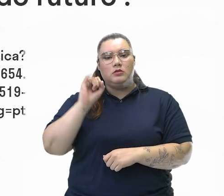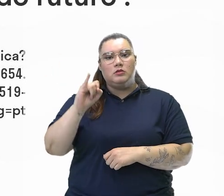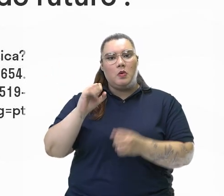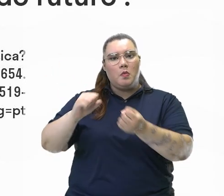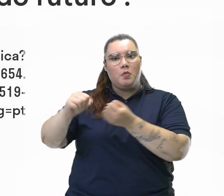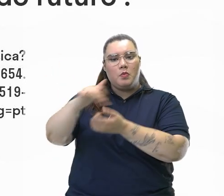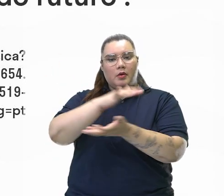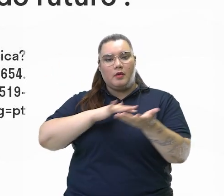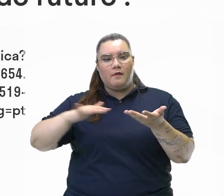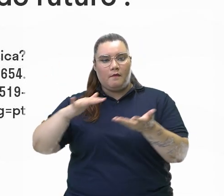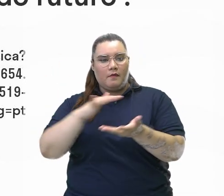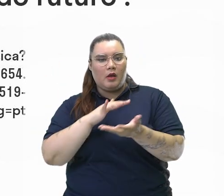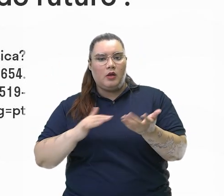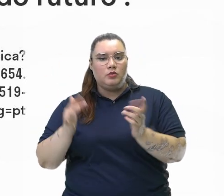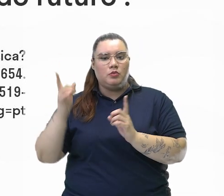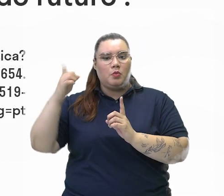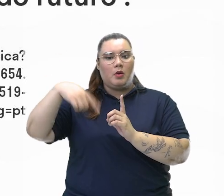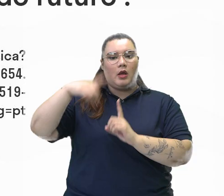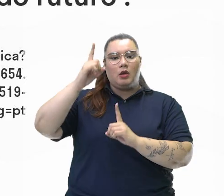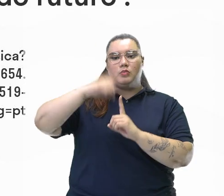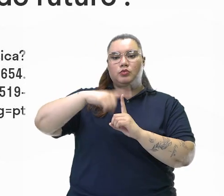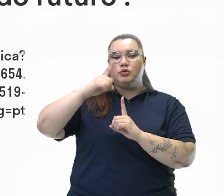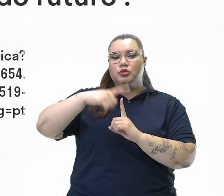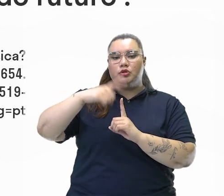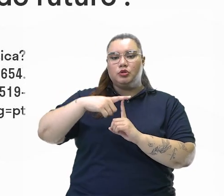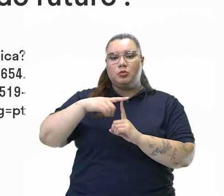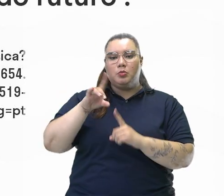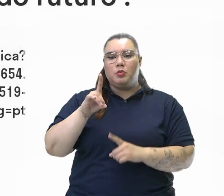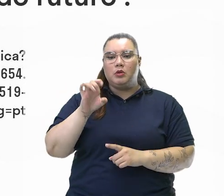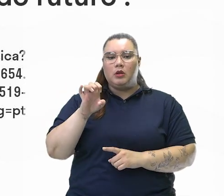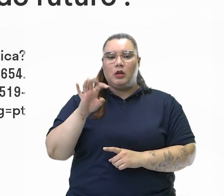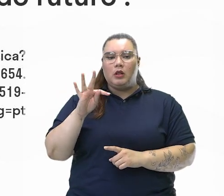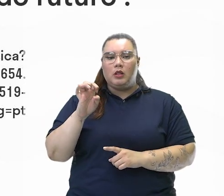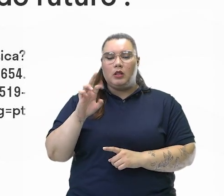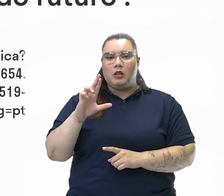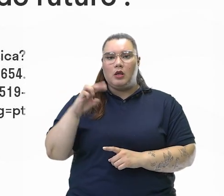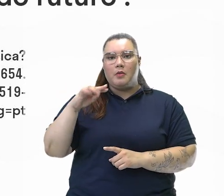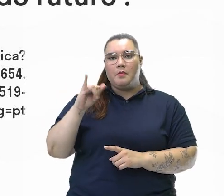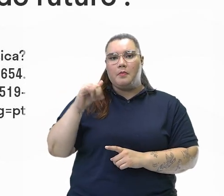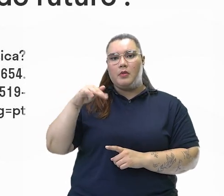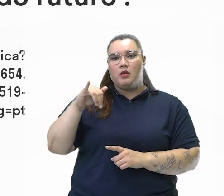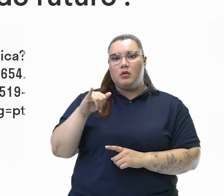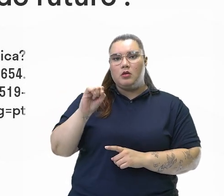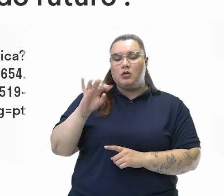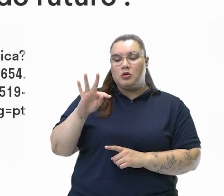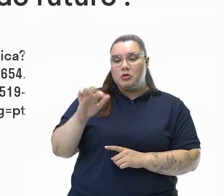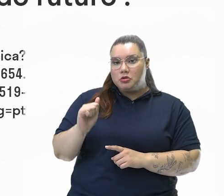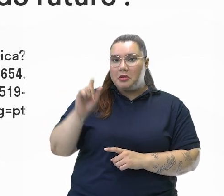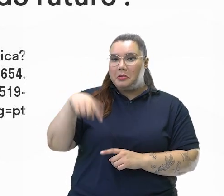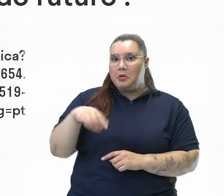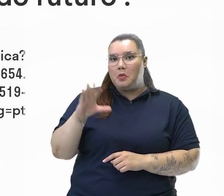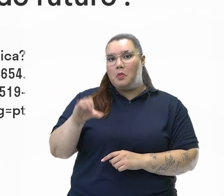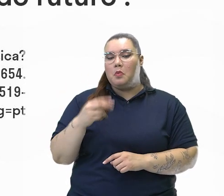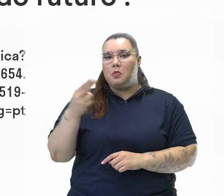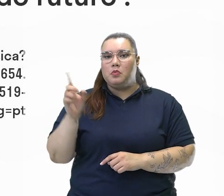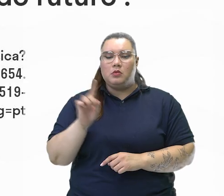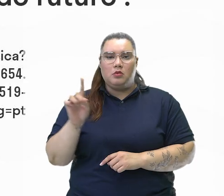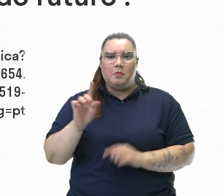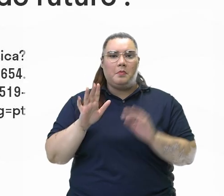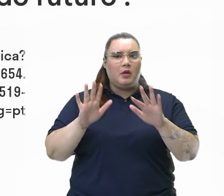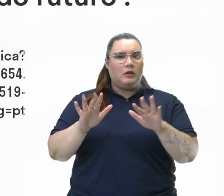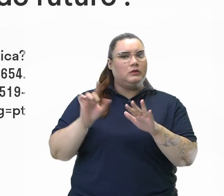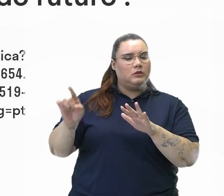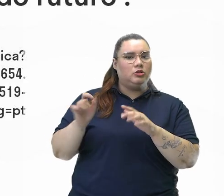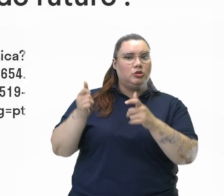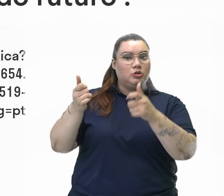é determinista ou não. O determinismo escrito é a tese